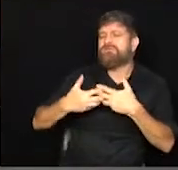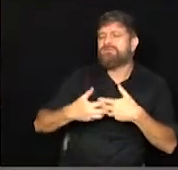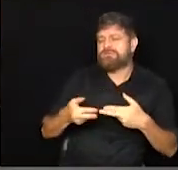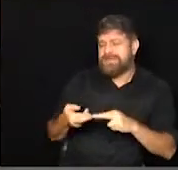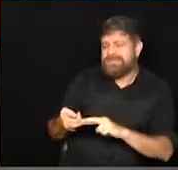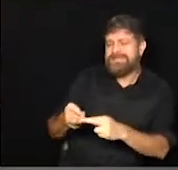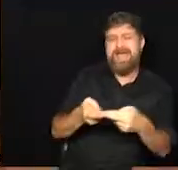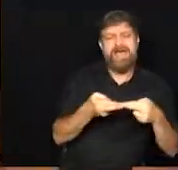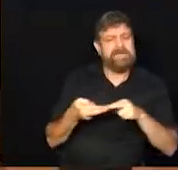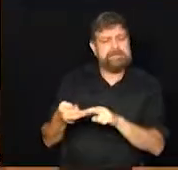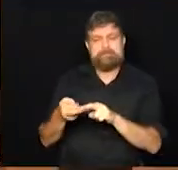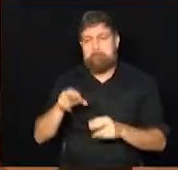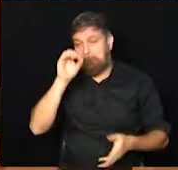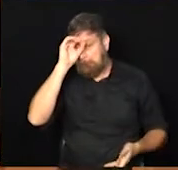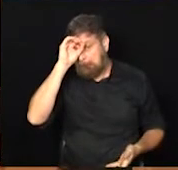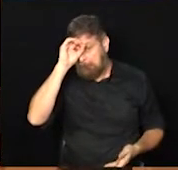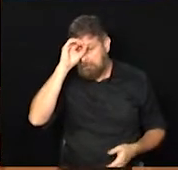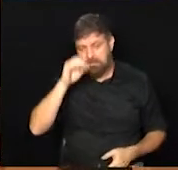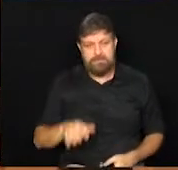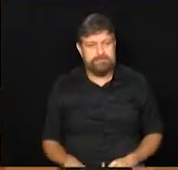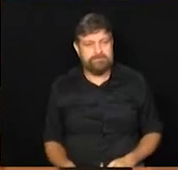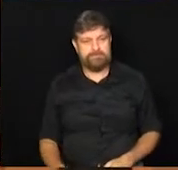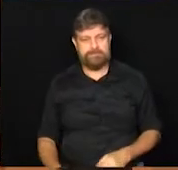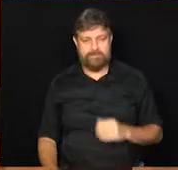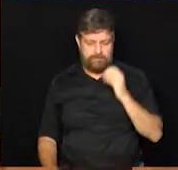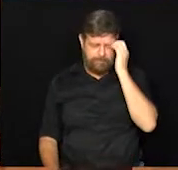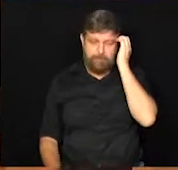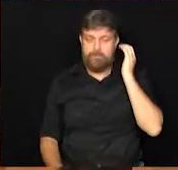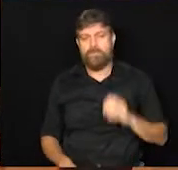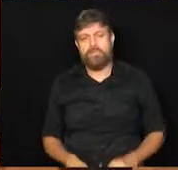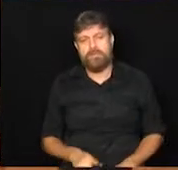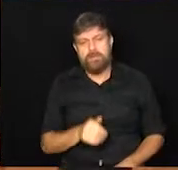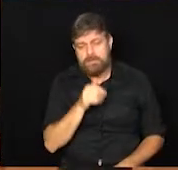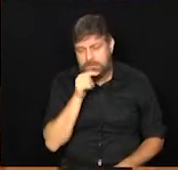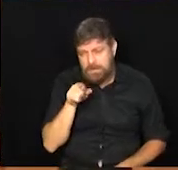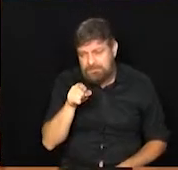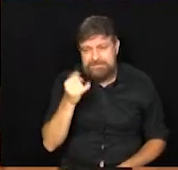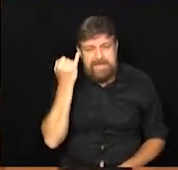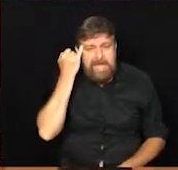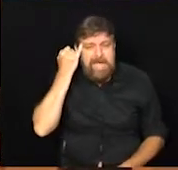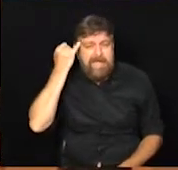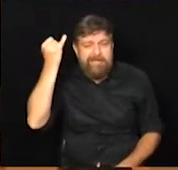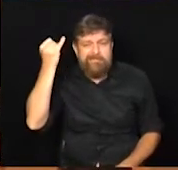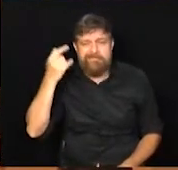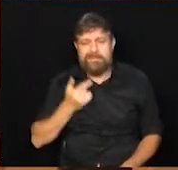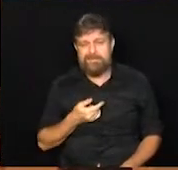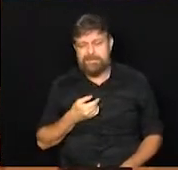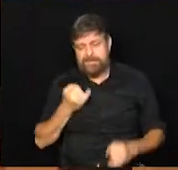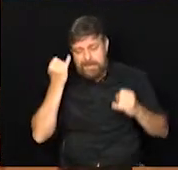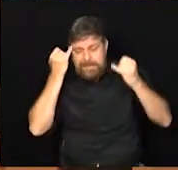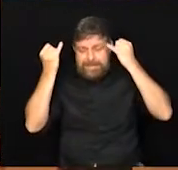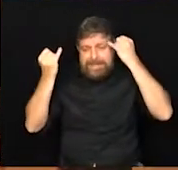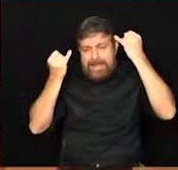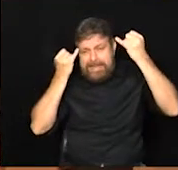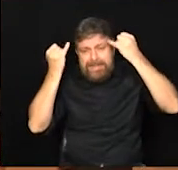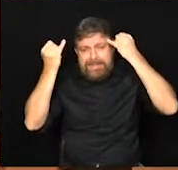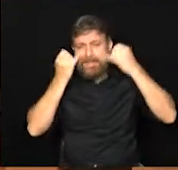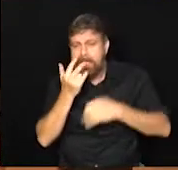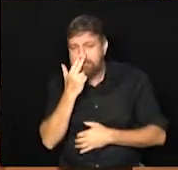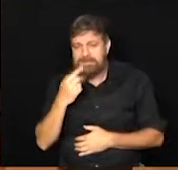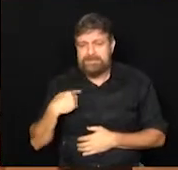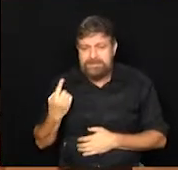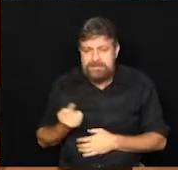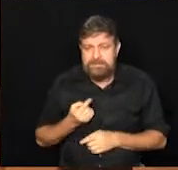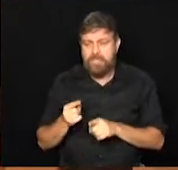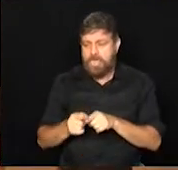né? Então, também, você inventar roda, parece que a gente fica sempre